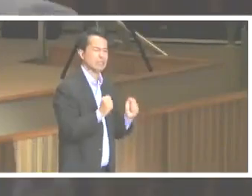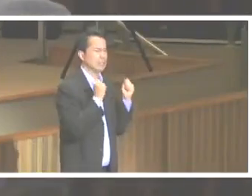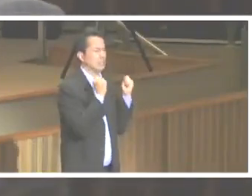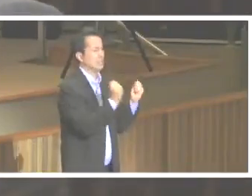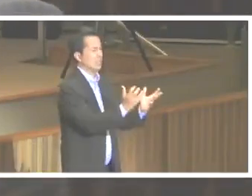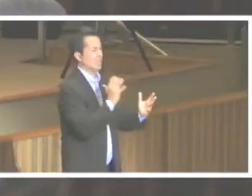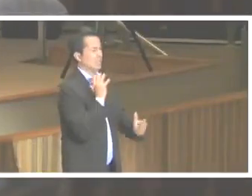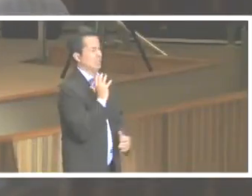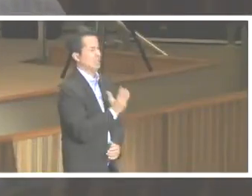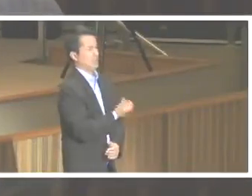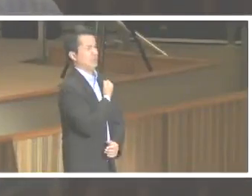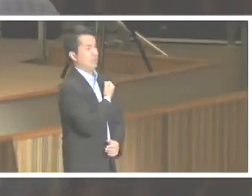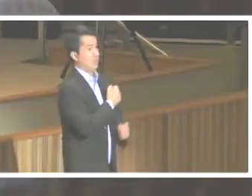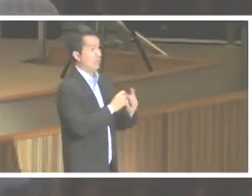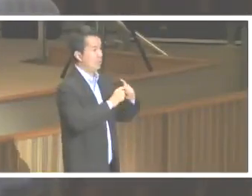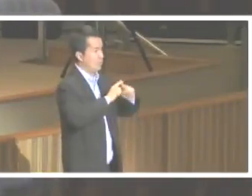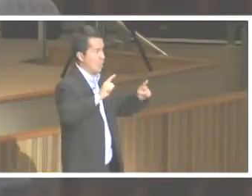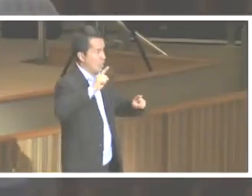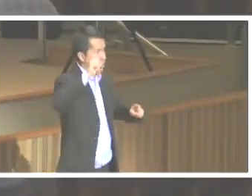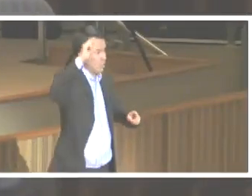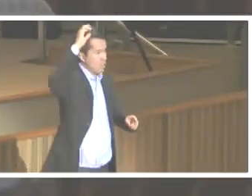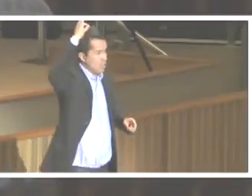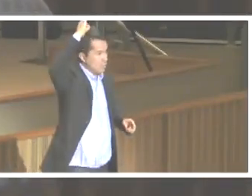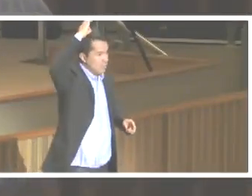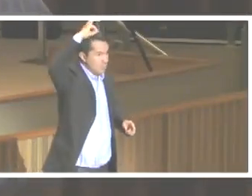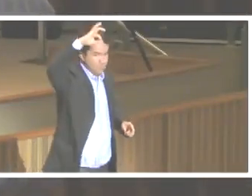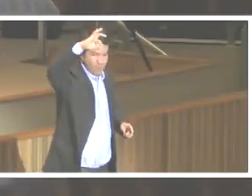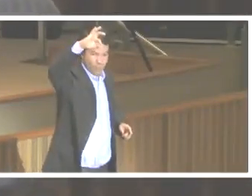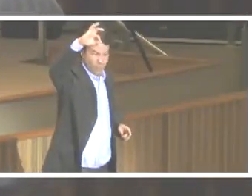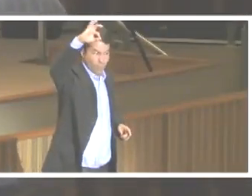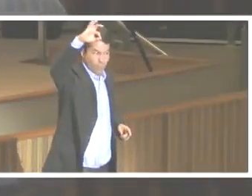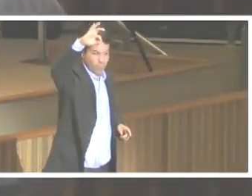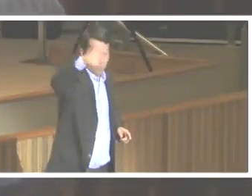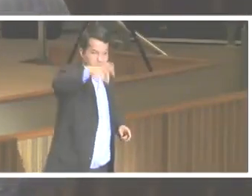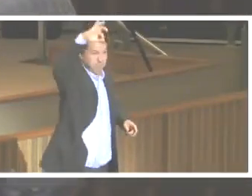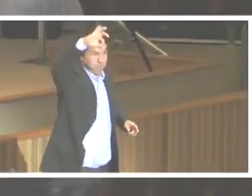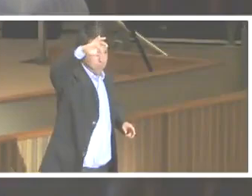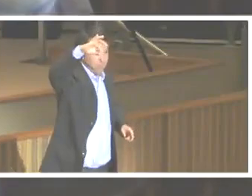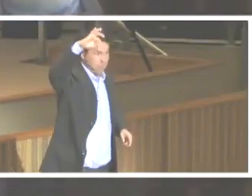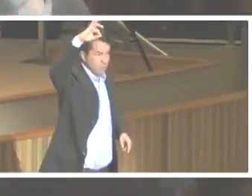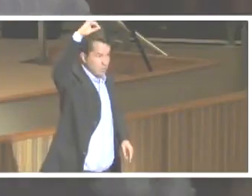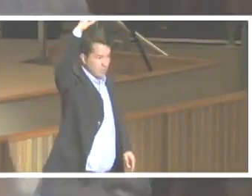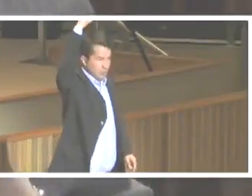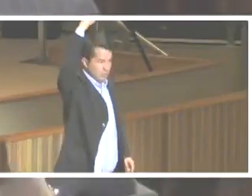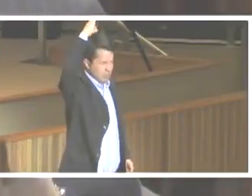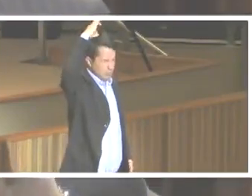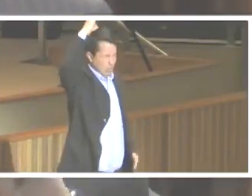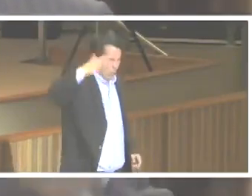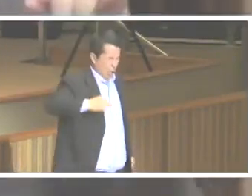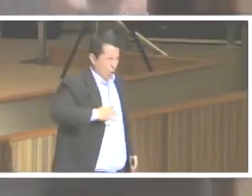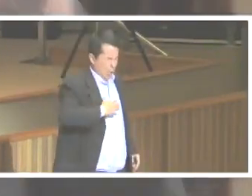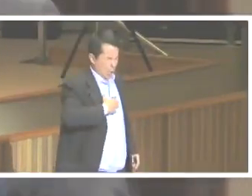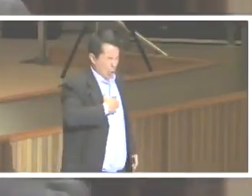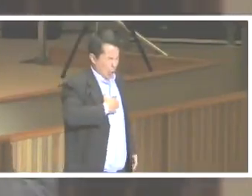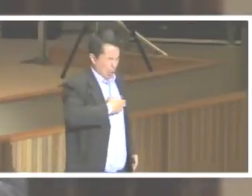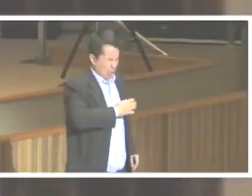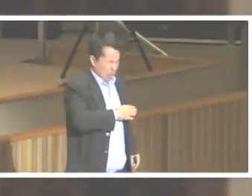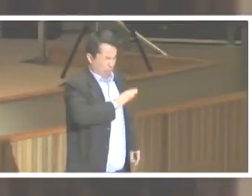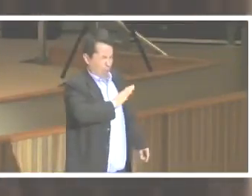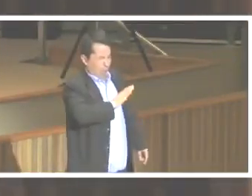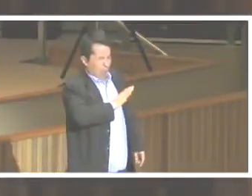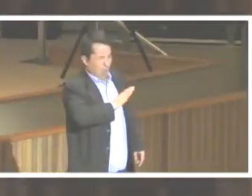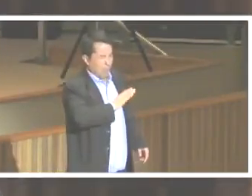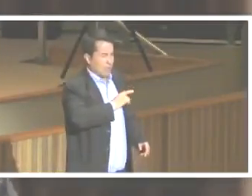espírito santo do senhor veio sobre ele falou com ele uma coisa que quebrou o seu coração e deu temor ao seu